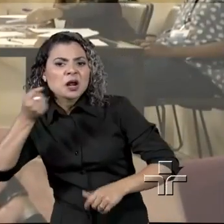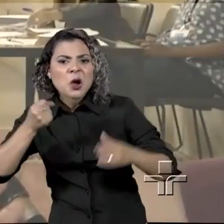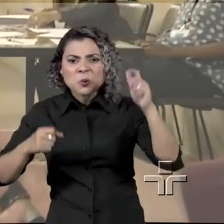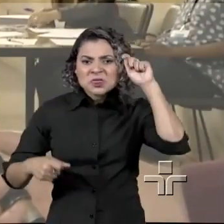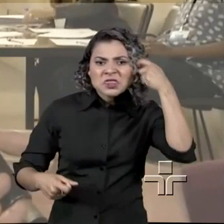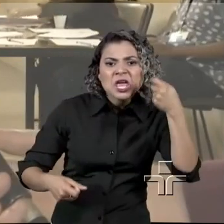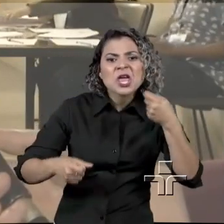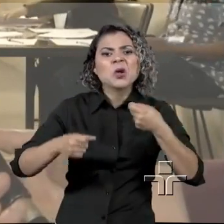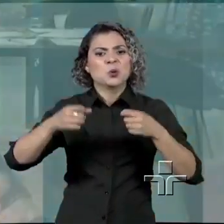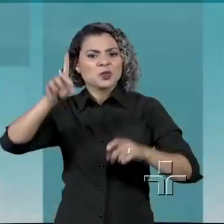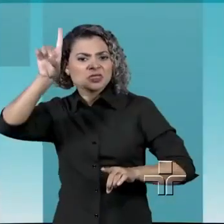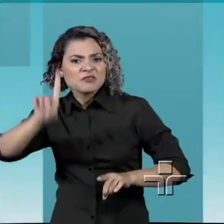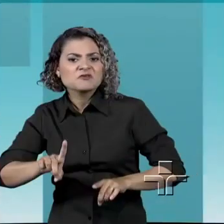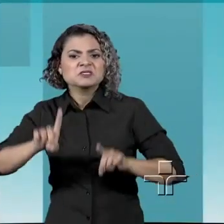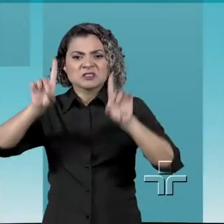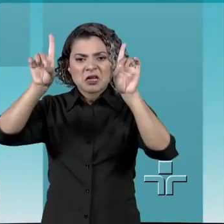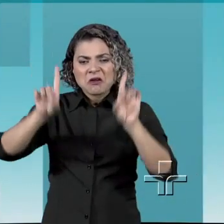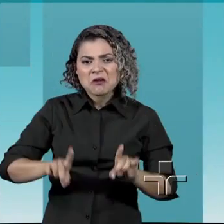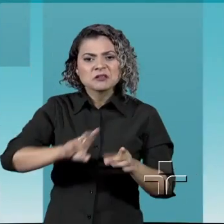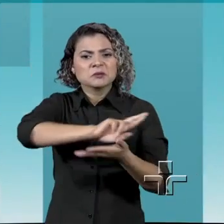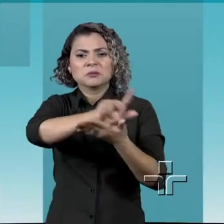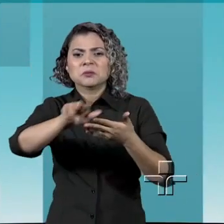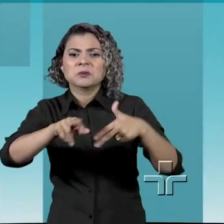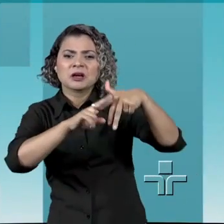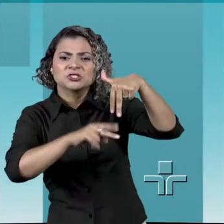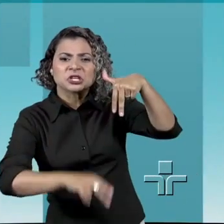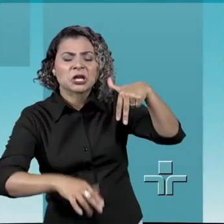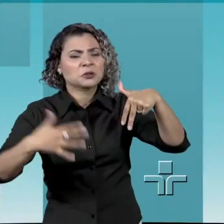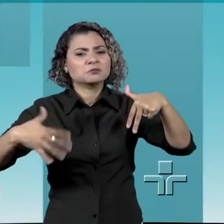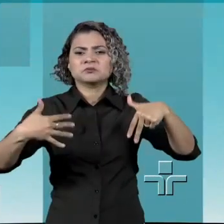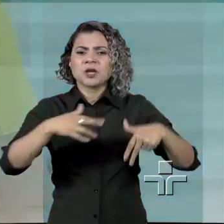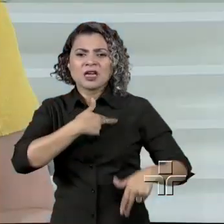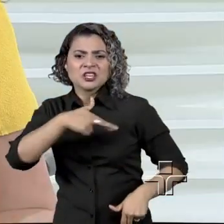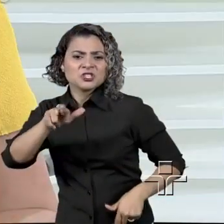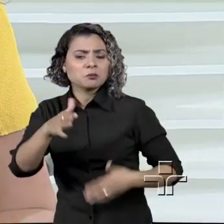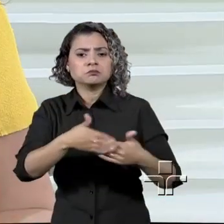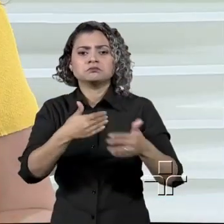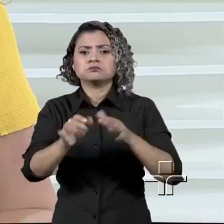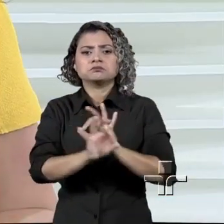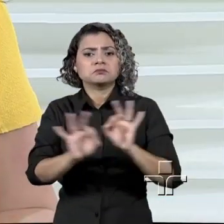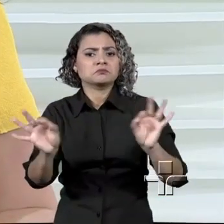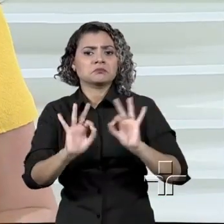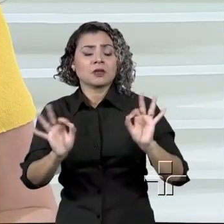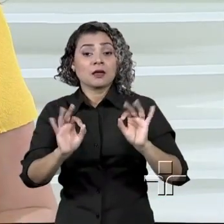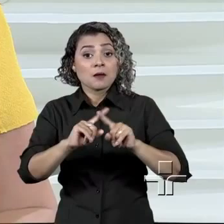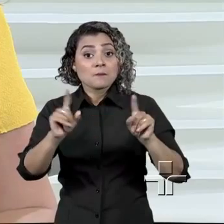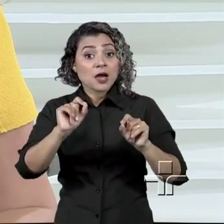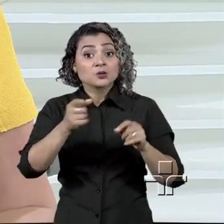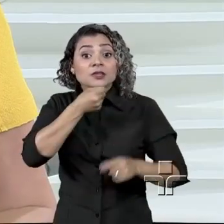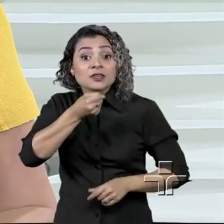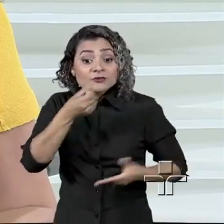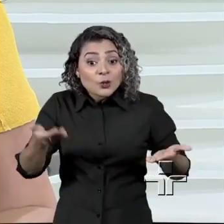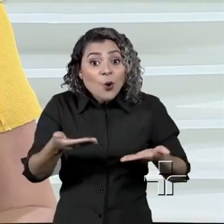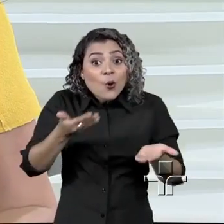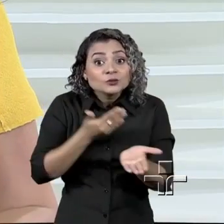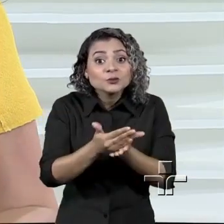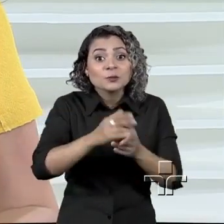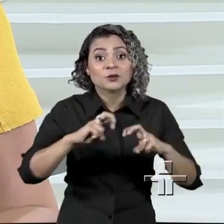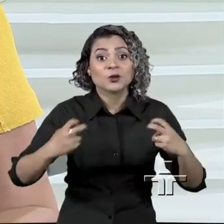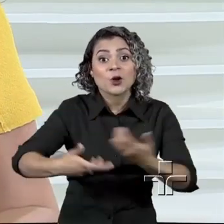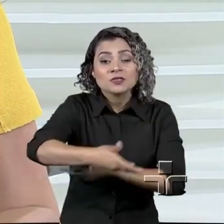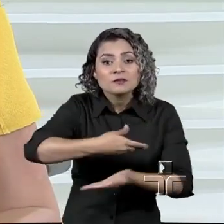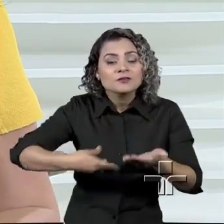origem, deficiência, sexo, religião, condição econômica ou social. Na primeira entrevista da edição de hoje do Roda